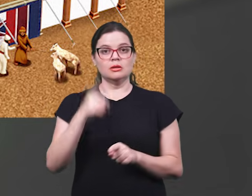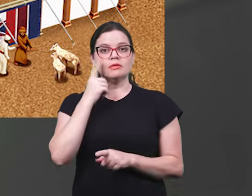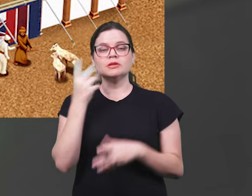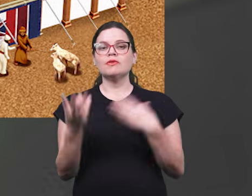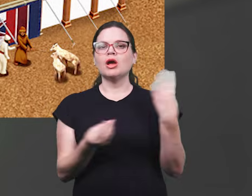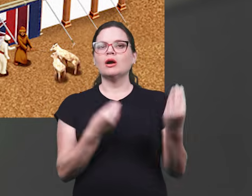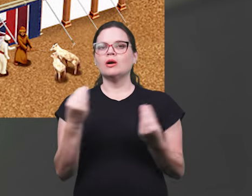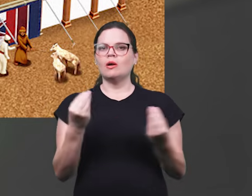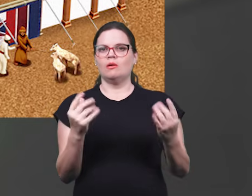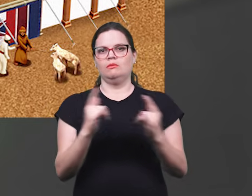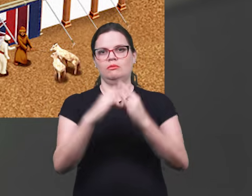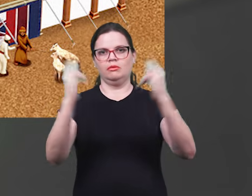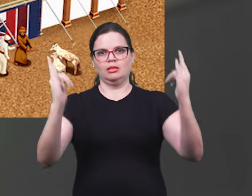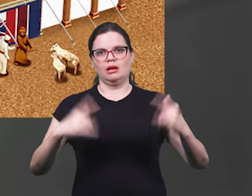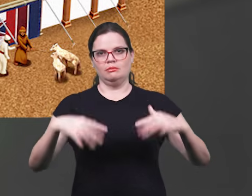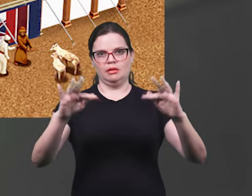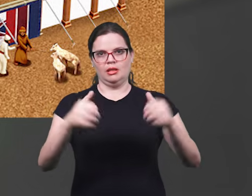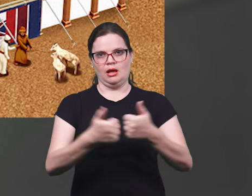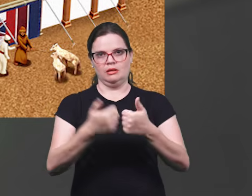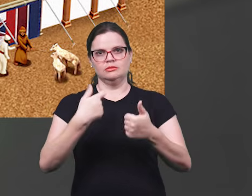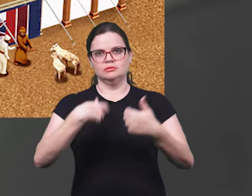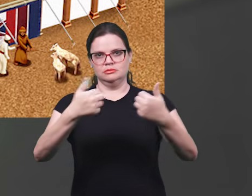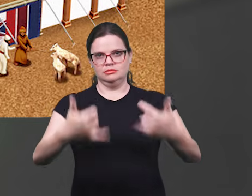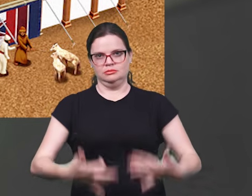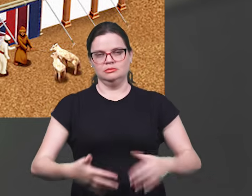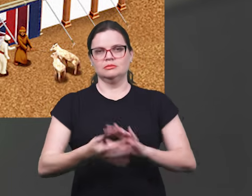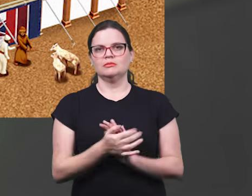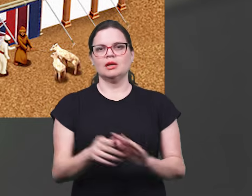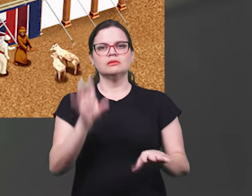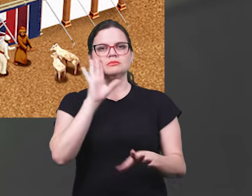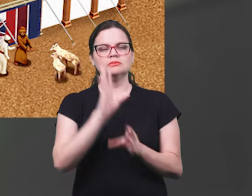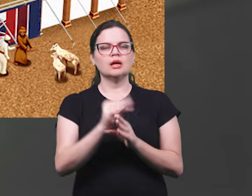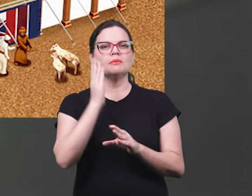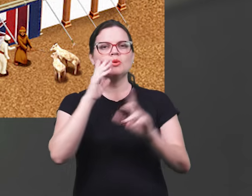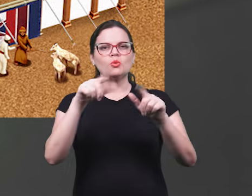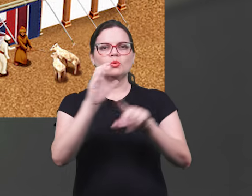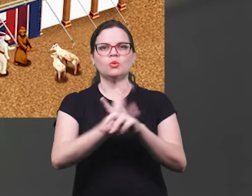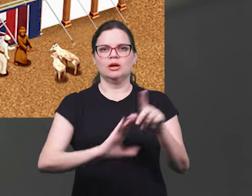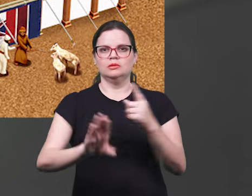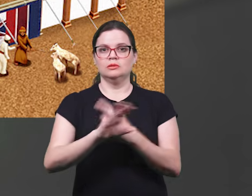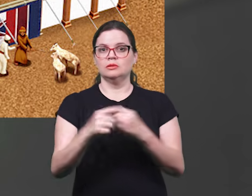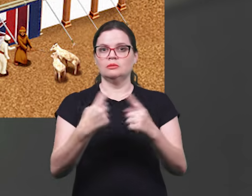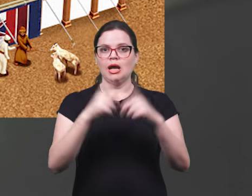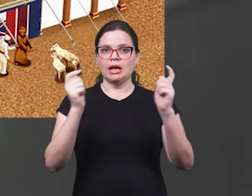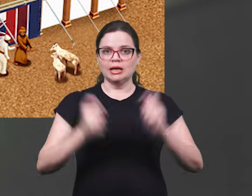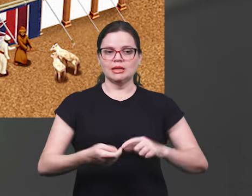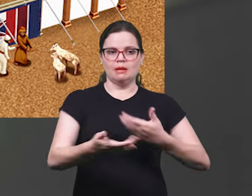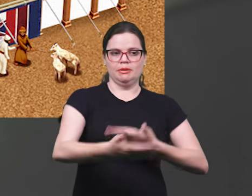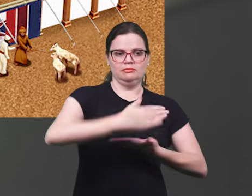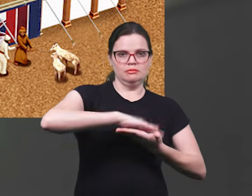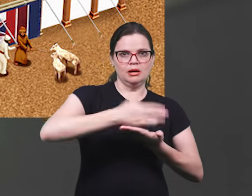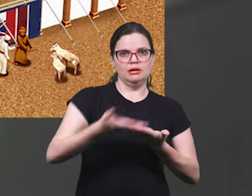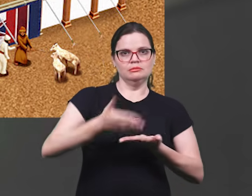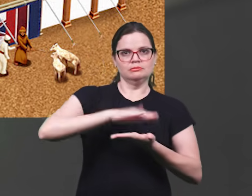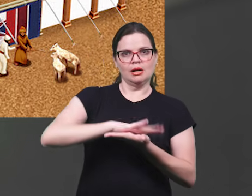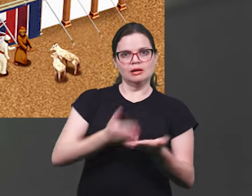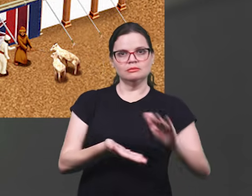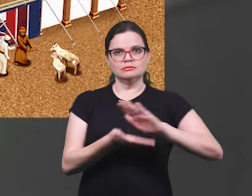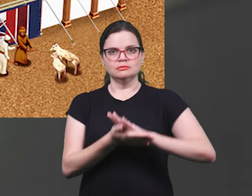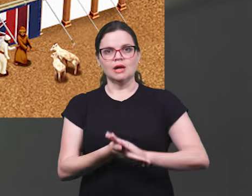como é que era o tabernáculo e saber daquele local de culto. Então era um tabernáculo móvel, as coisas tinham de